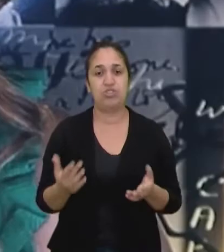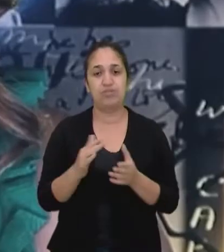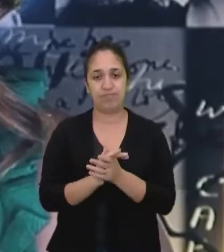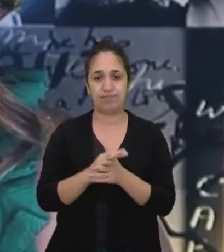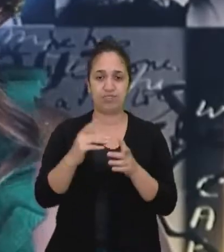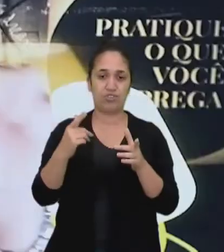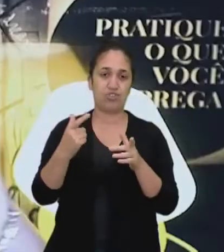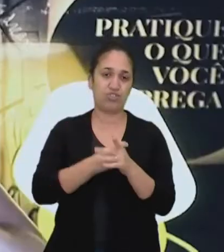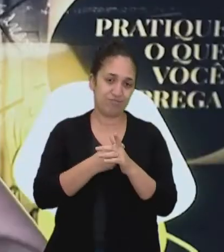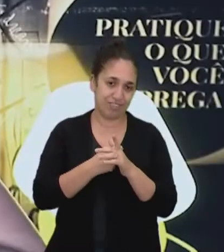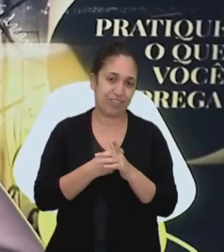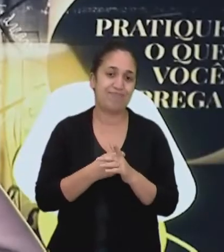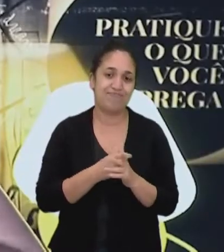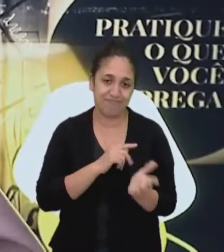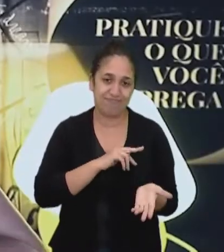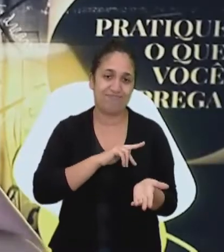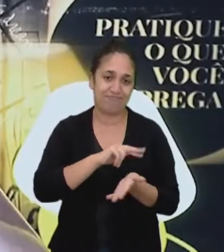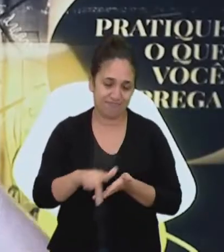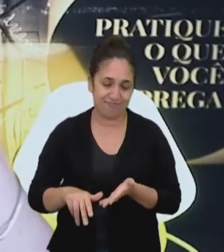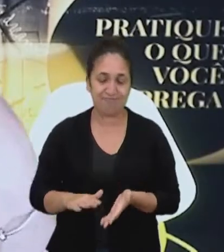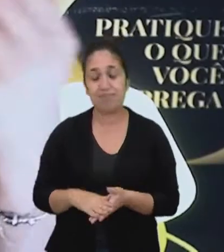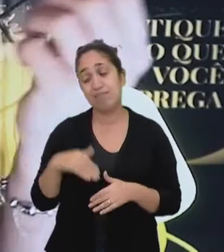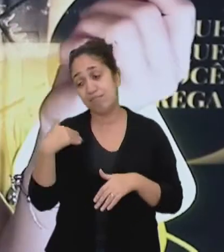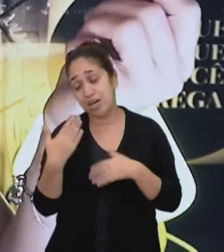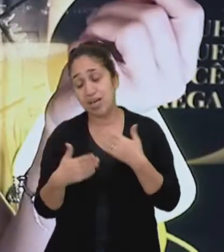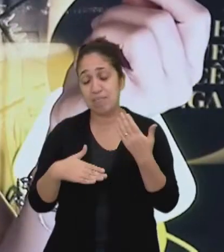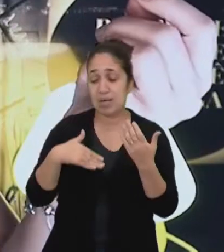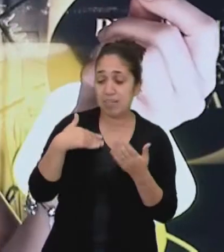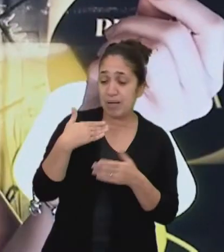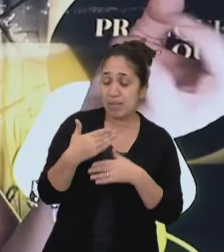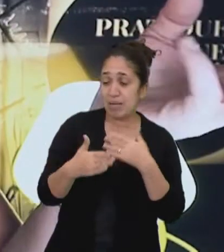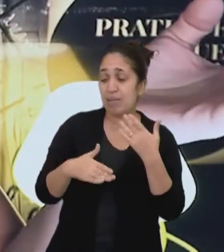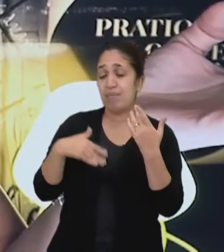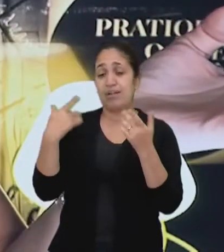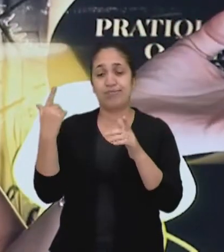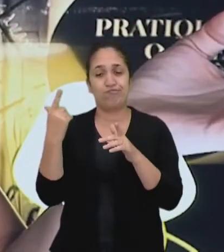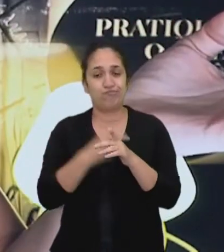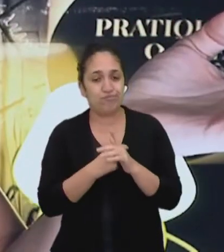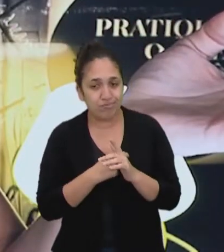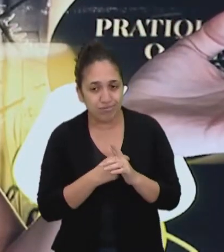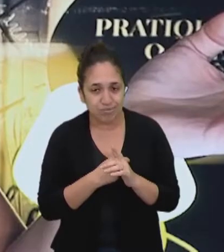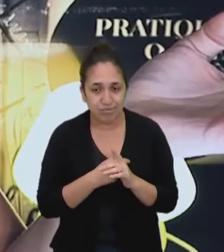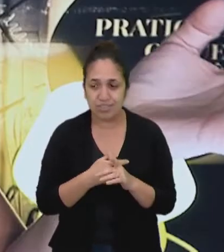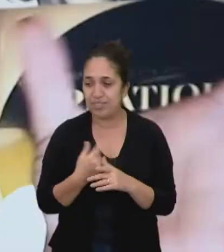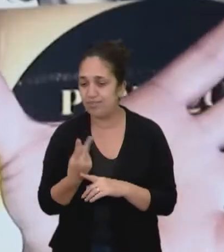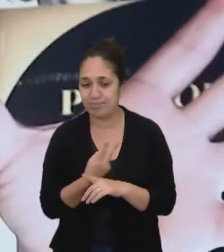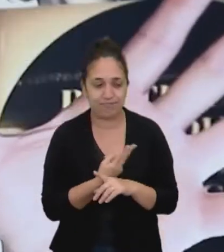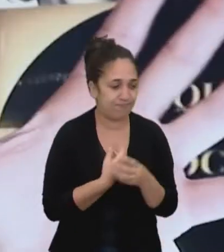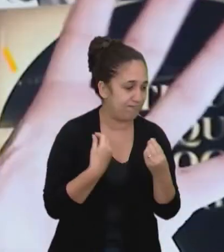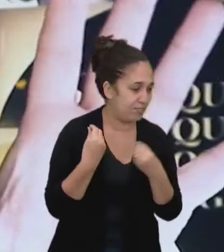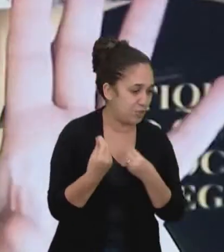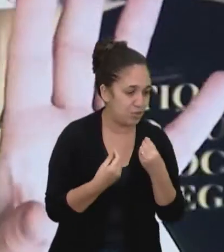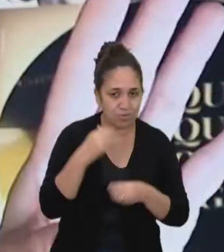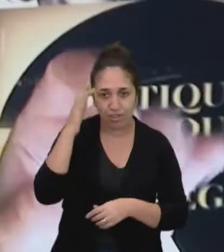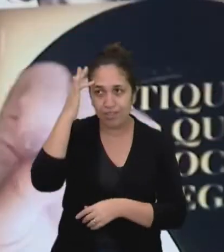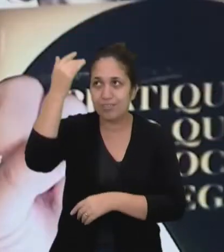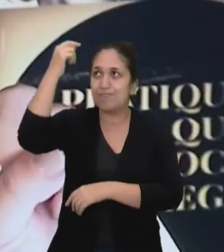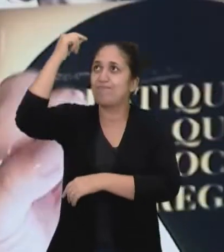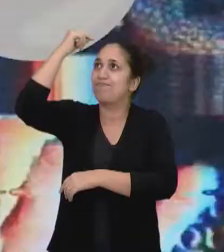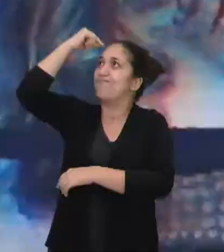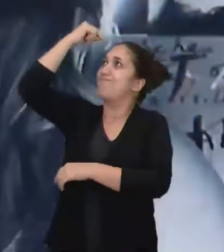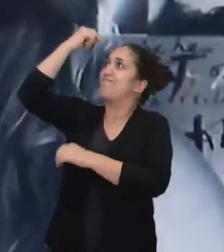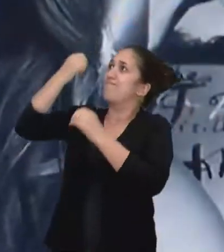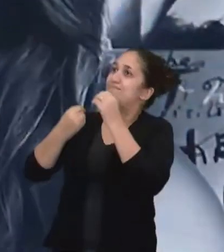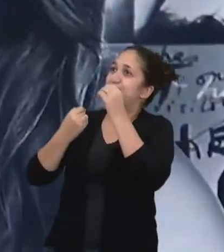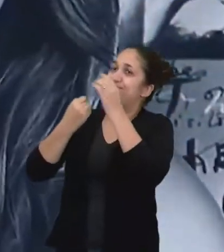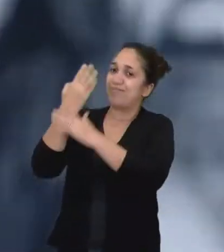tendo lojas. E aí um belo dia, quando eu tava muito endividada e buscando uma solução para aquelas lojas, eis que eu tive a brilhante